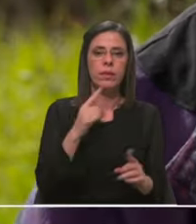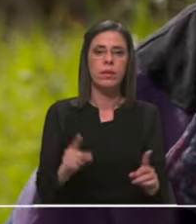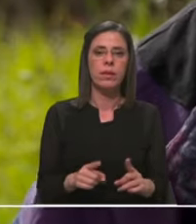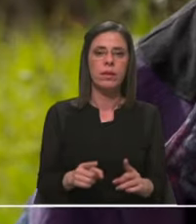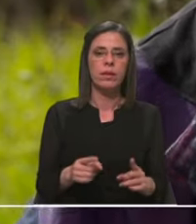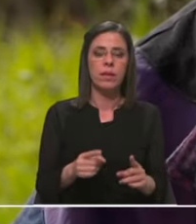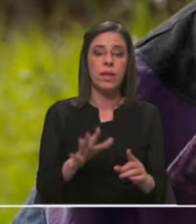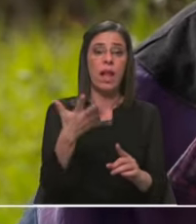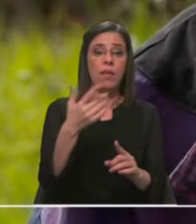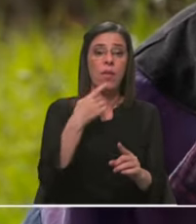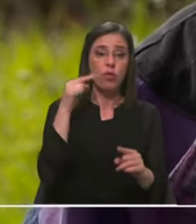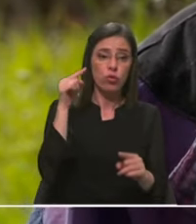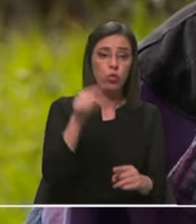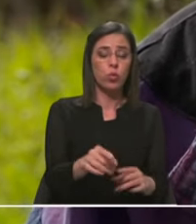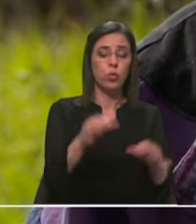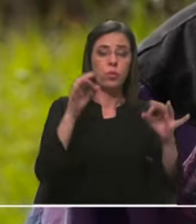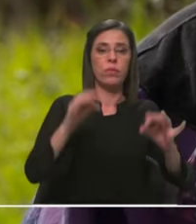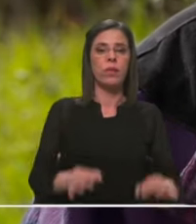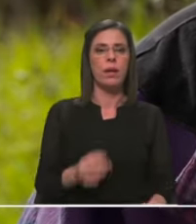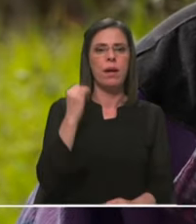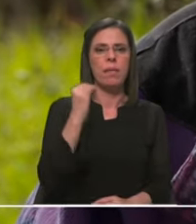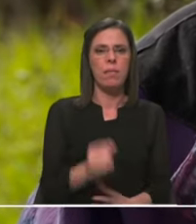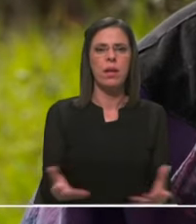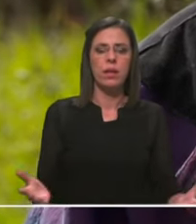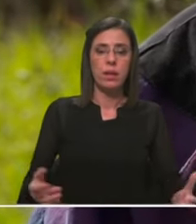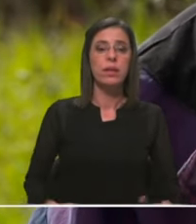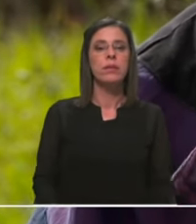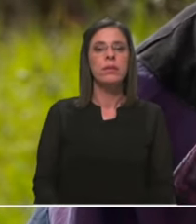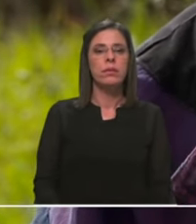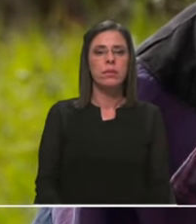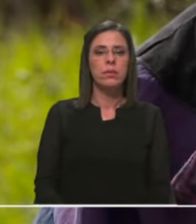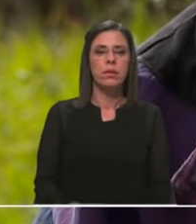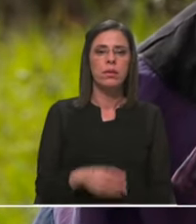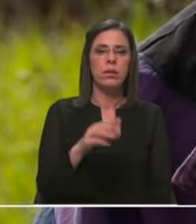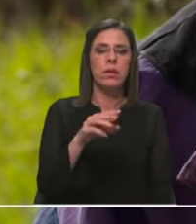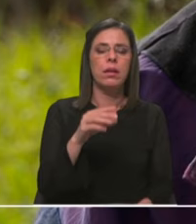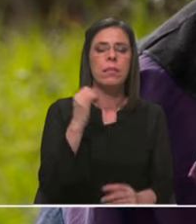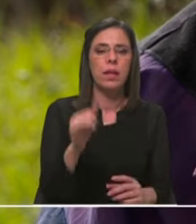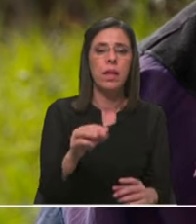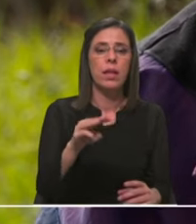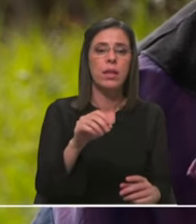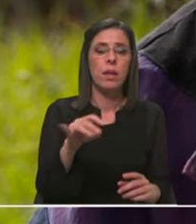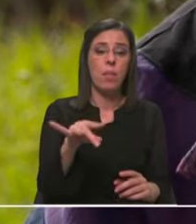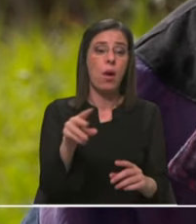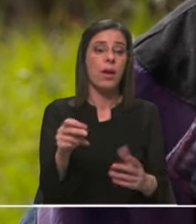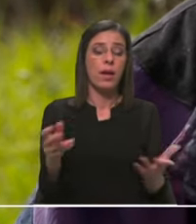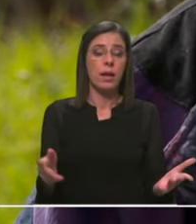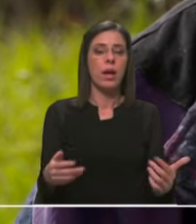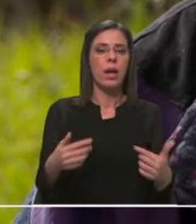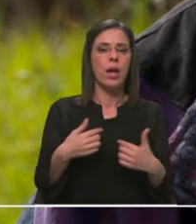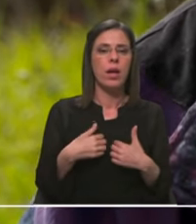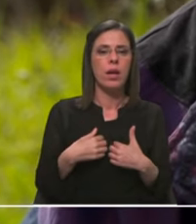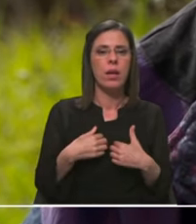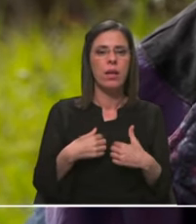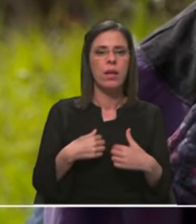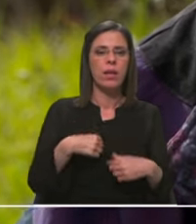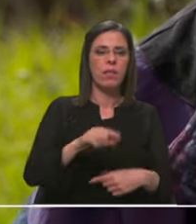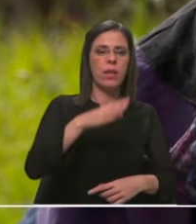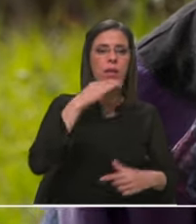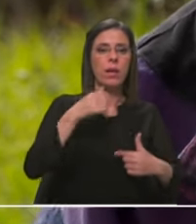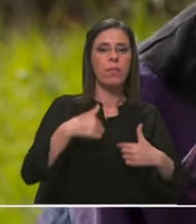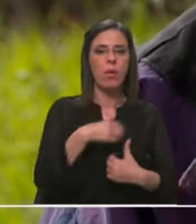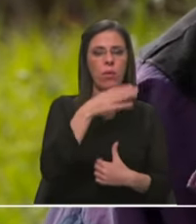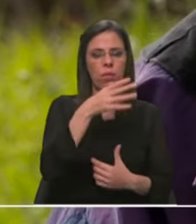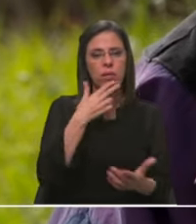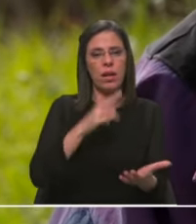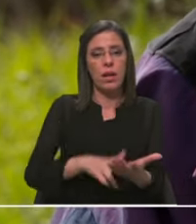talvez a dizer que fostes tu mesmo que mataste a Mónica e que eu que me havia de entregar à polícia e contar